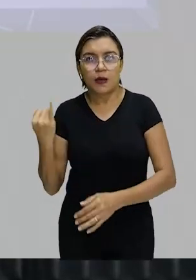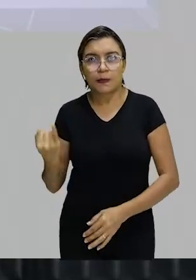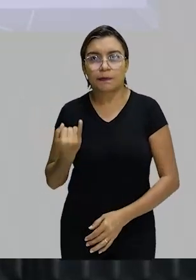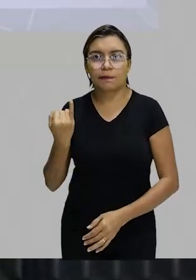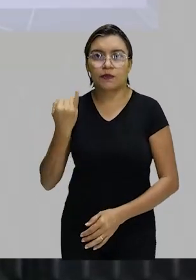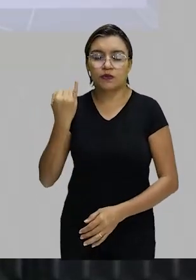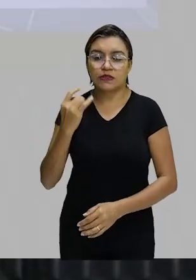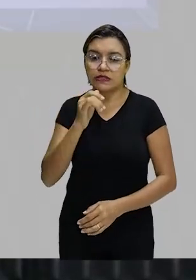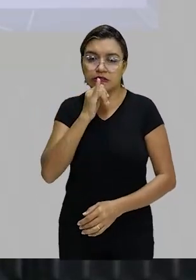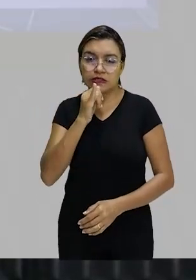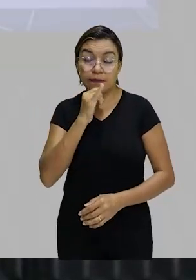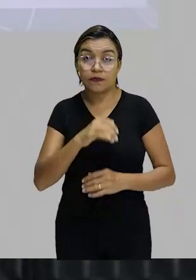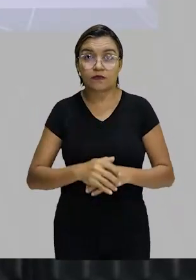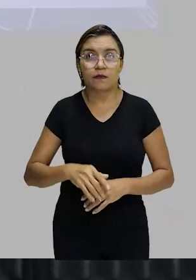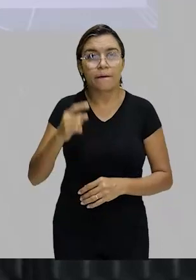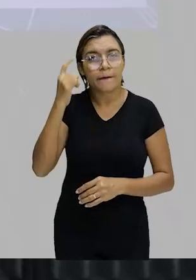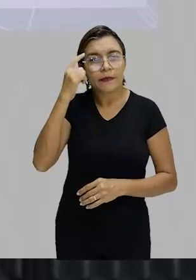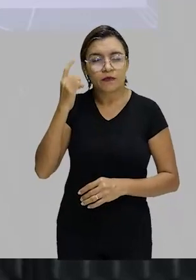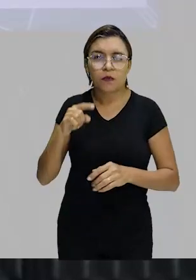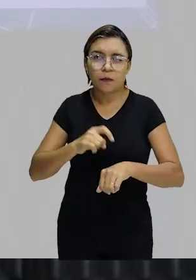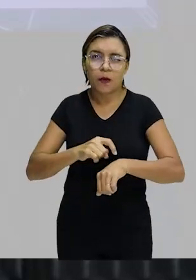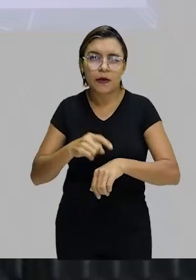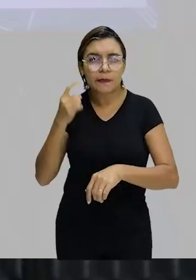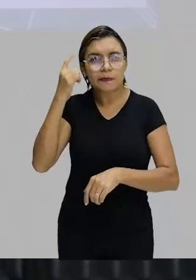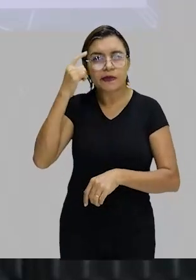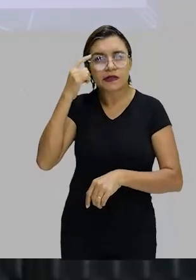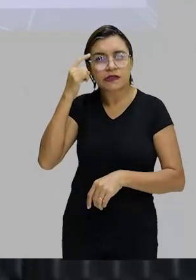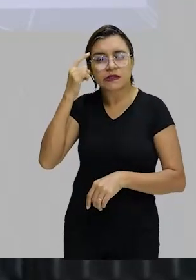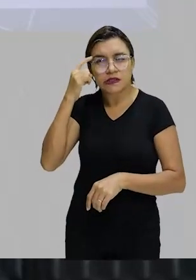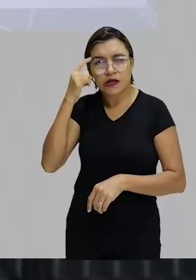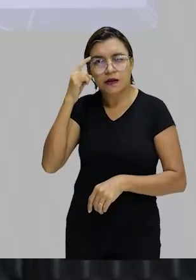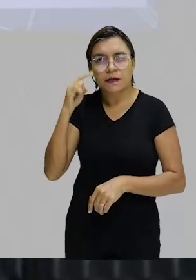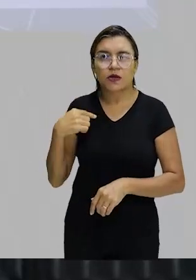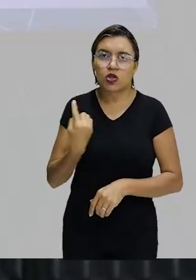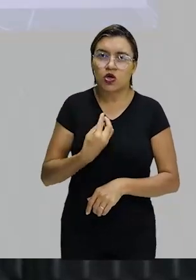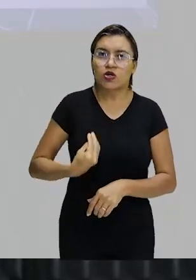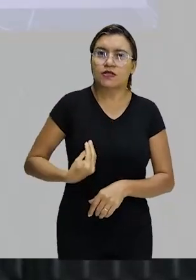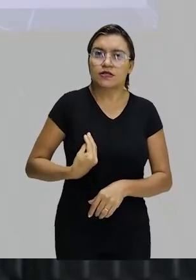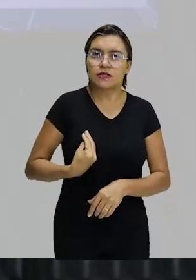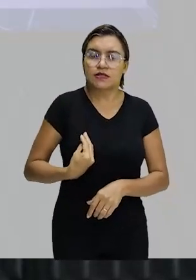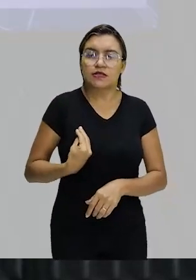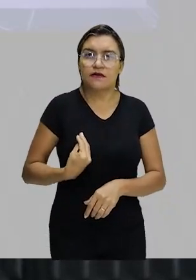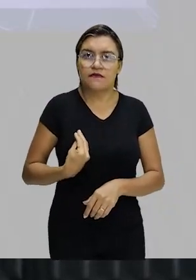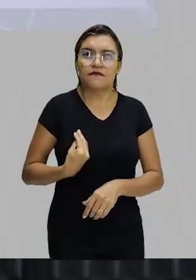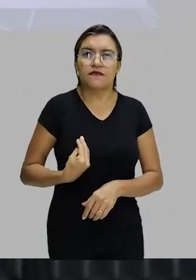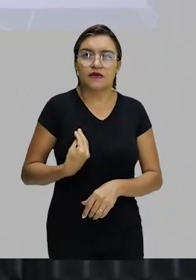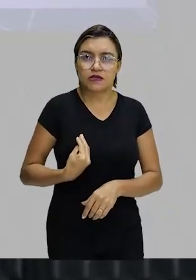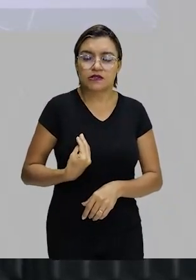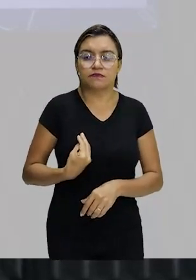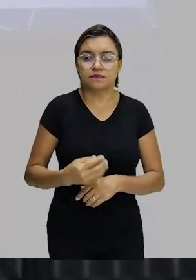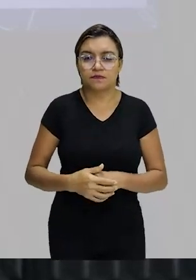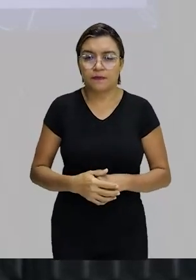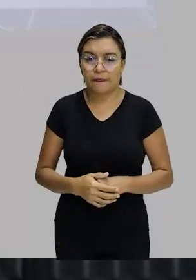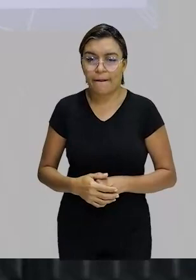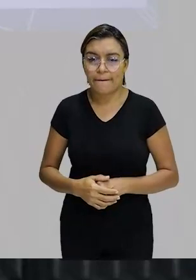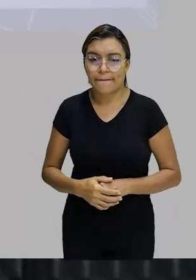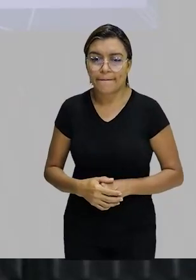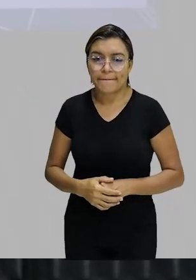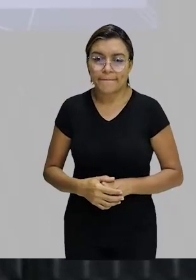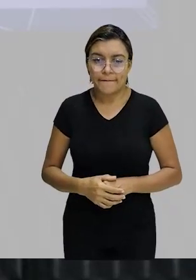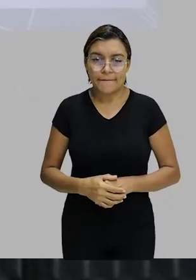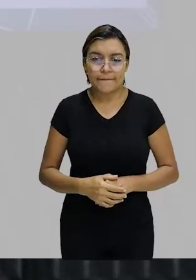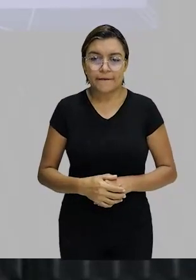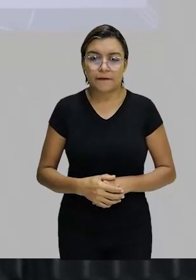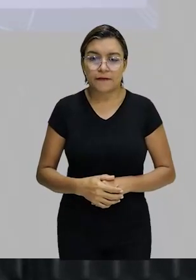nós pensamos em algo que começa a fazer parte do dia a dia e do cotidiano das pessoas. At least